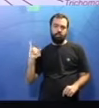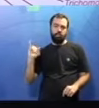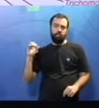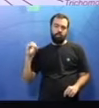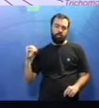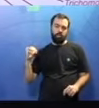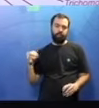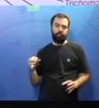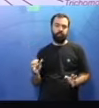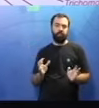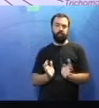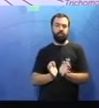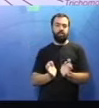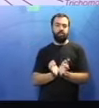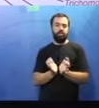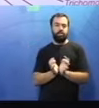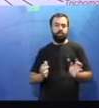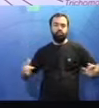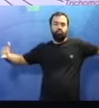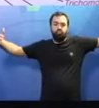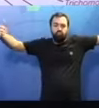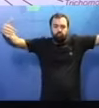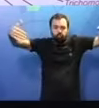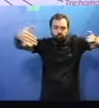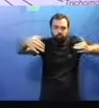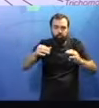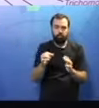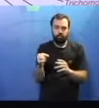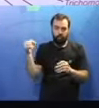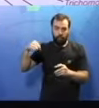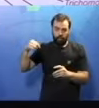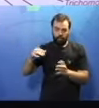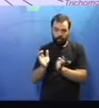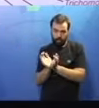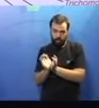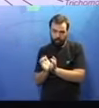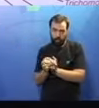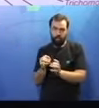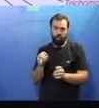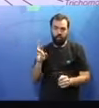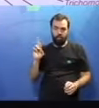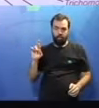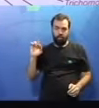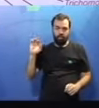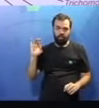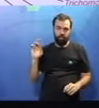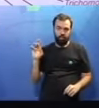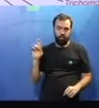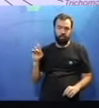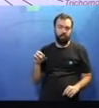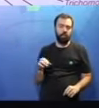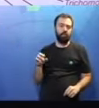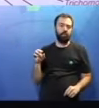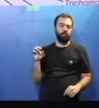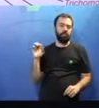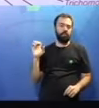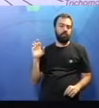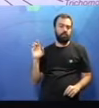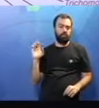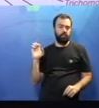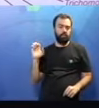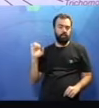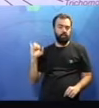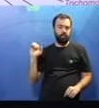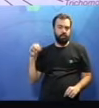reinos. Ele criou um sistema de classificação baseado em 3 domínios: bactéria,